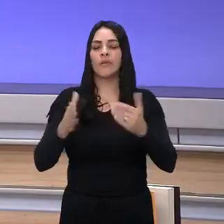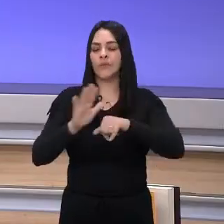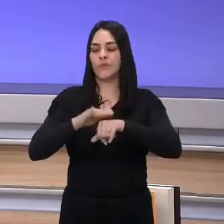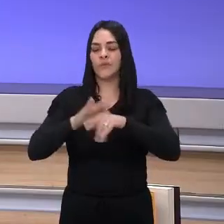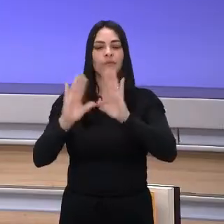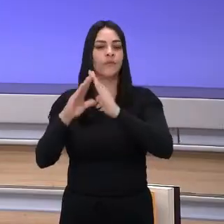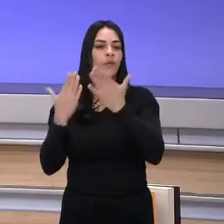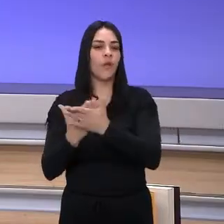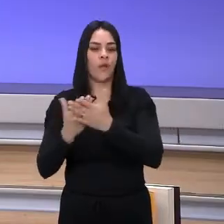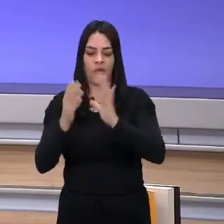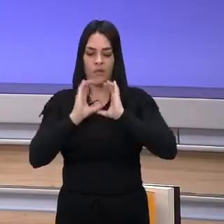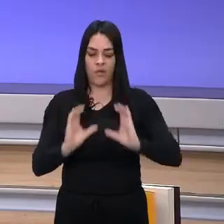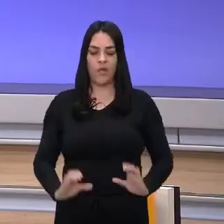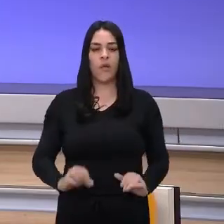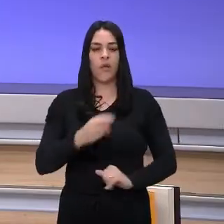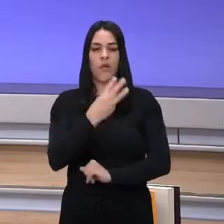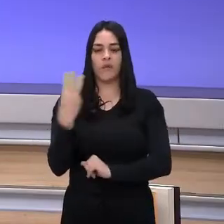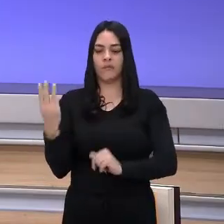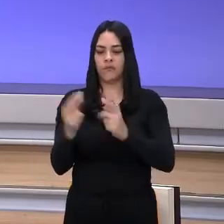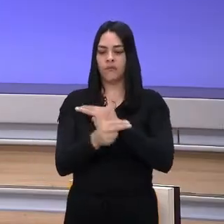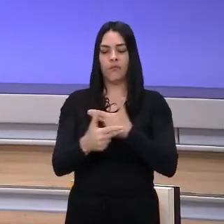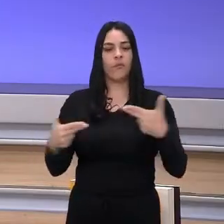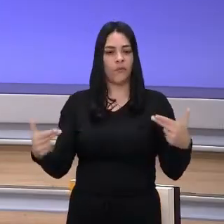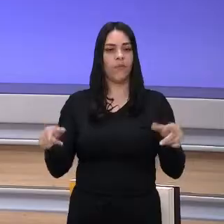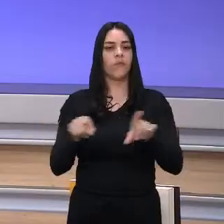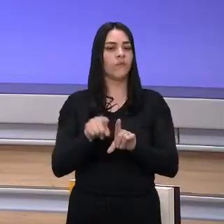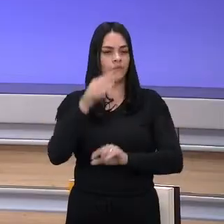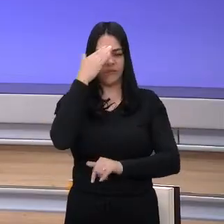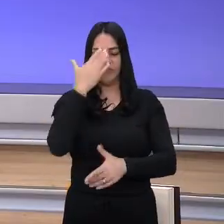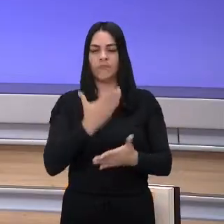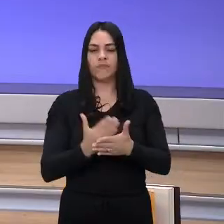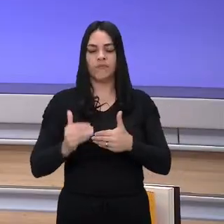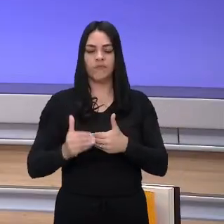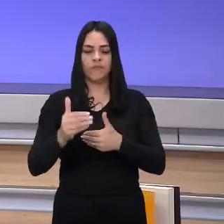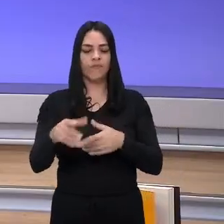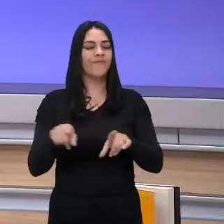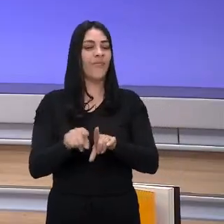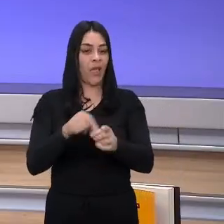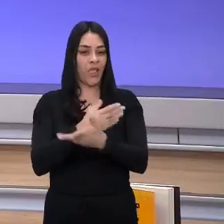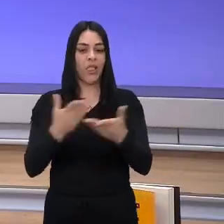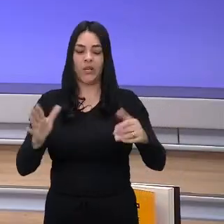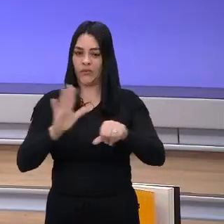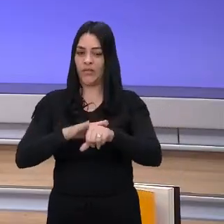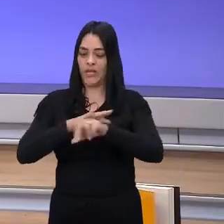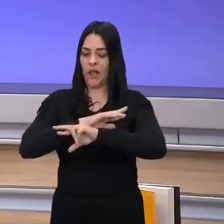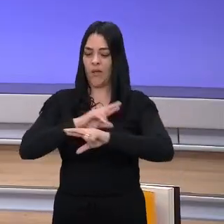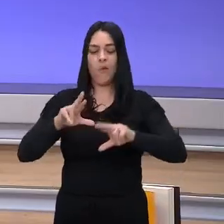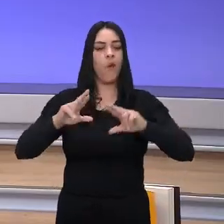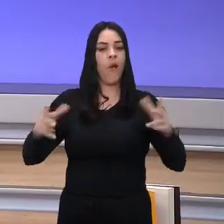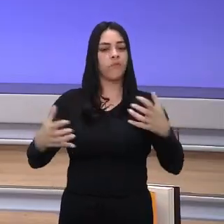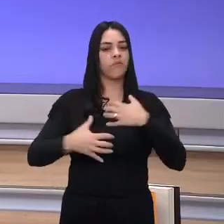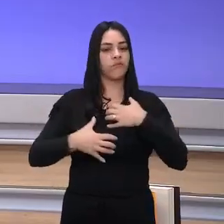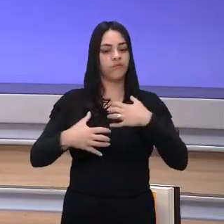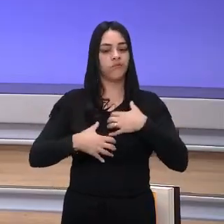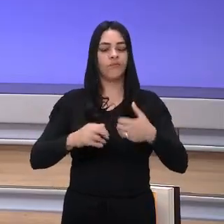escola ou cidadãos, essas 3 frações, com certeza, a partir daí, nós já estamos fazendo a diferença de alguma